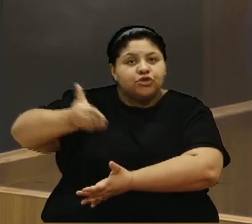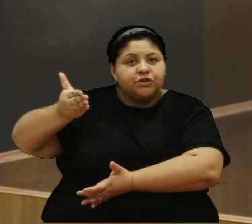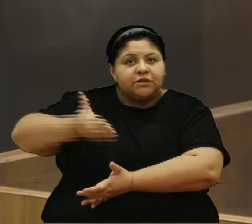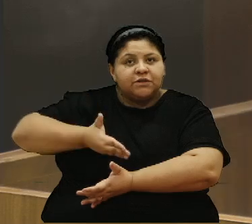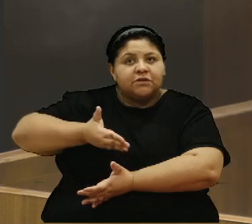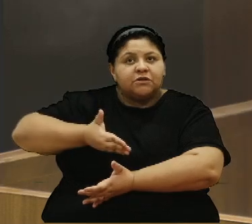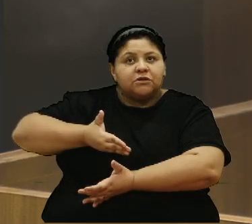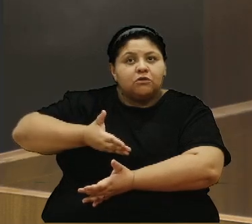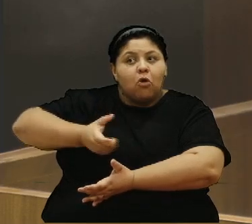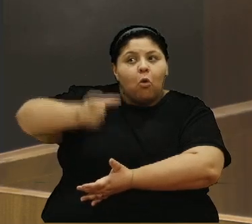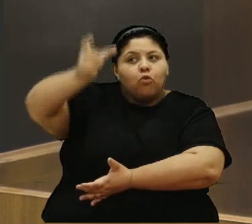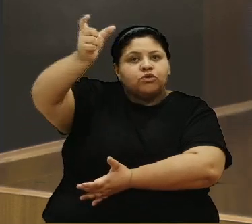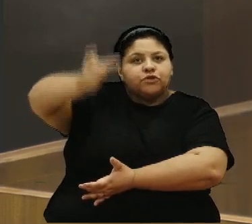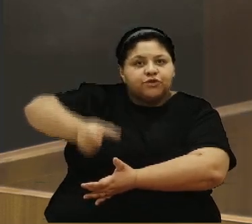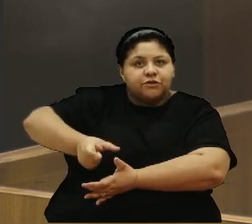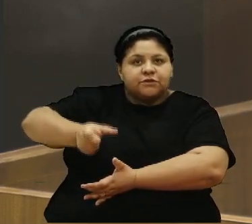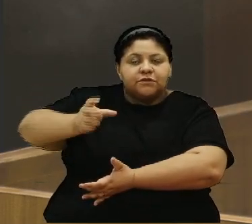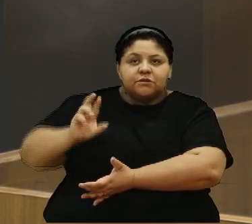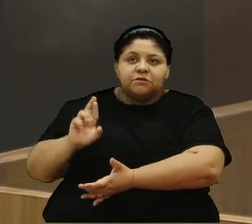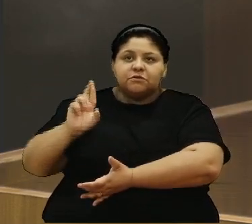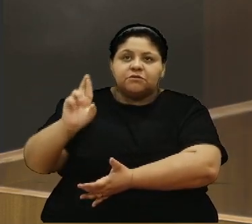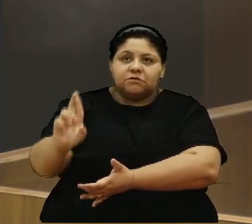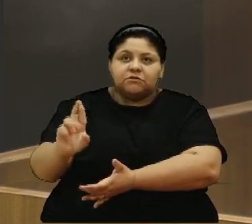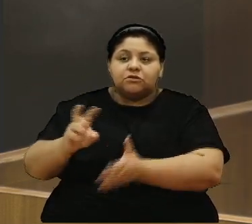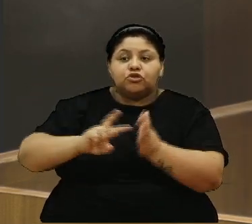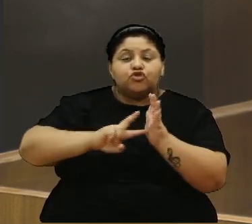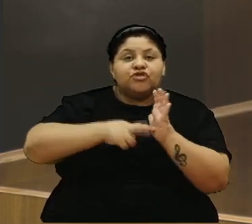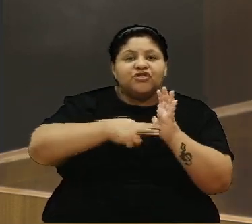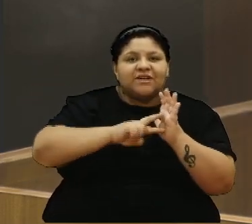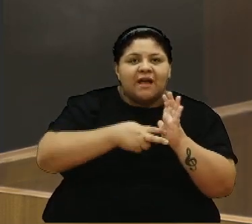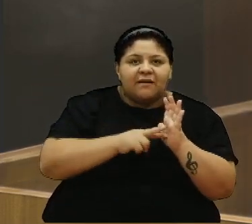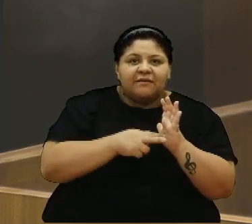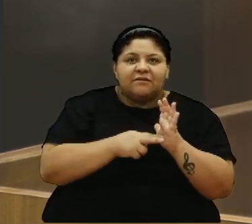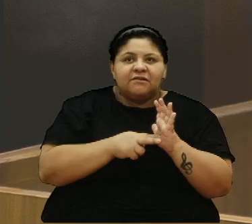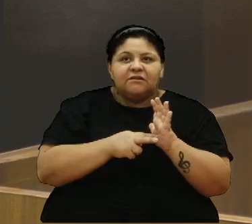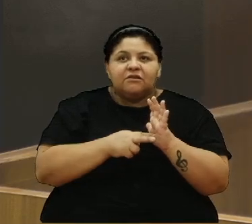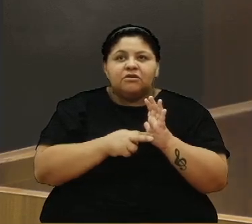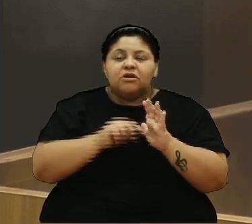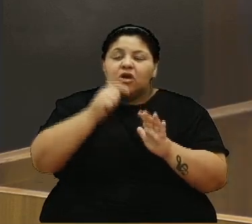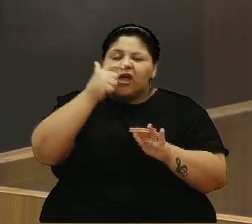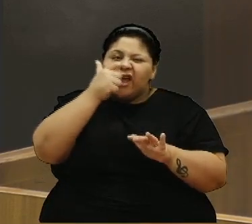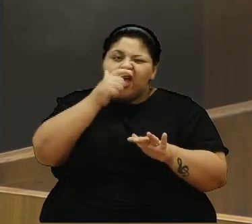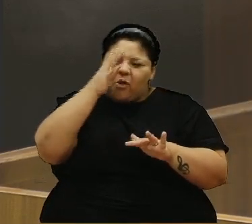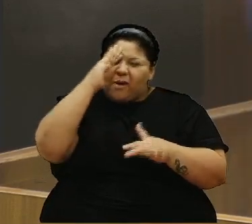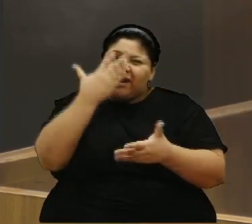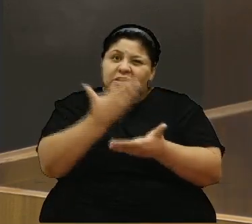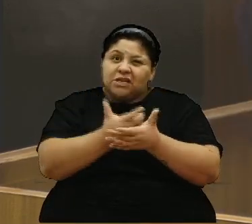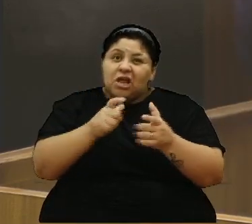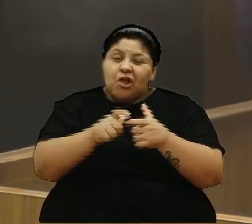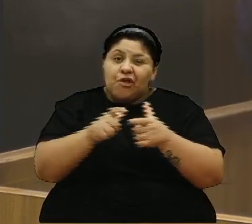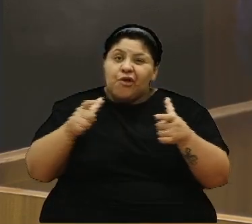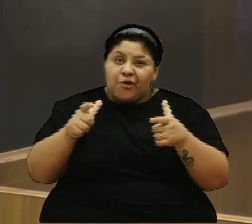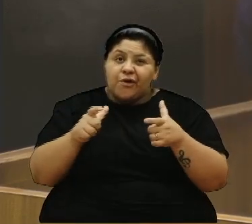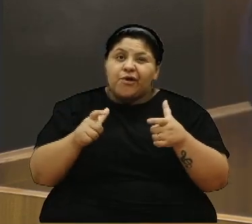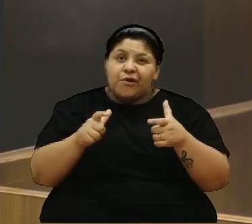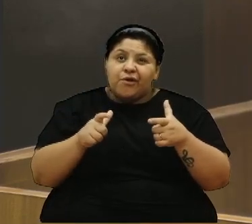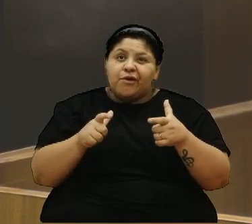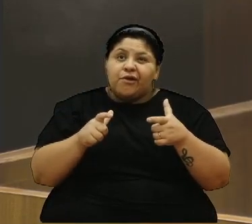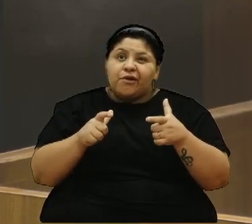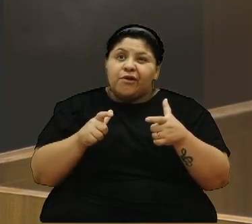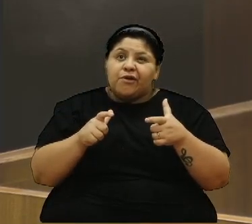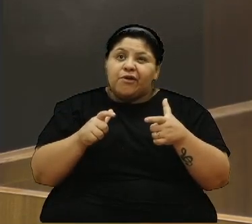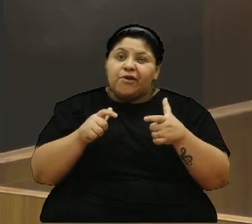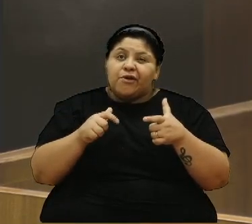um senhor que é representante de um sindicato, talvez seja o maior beneficiário